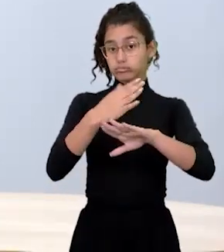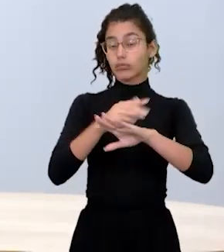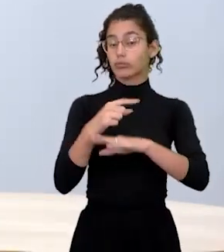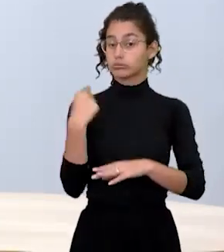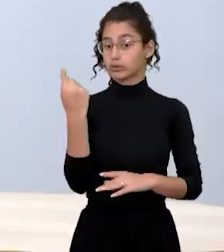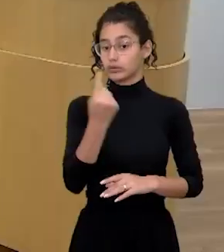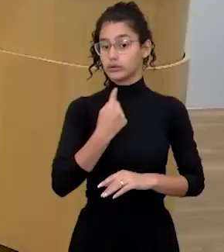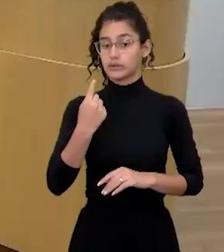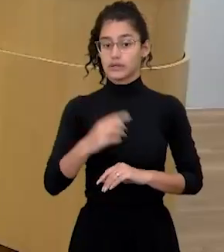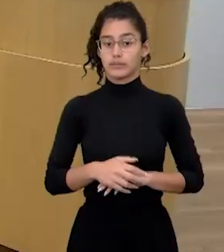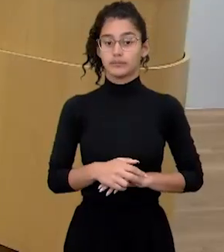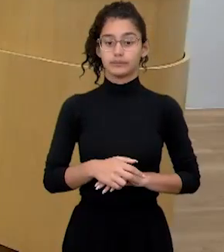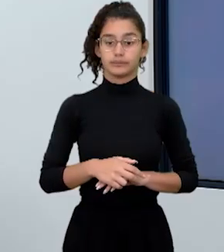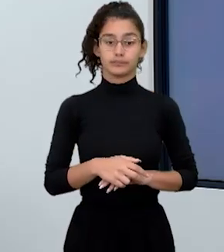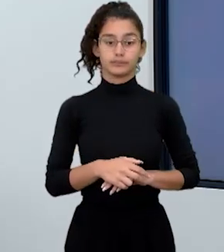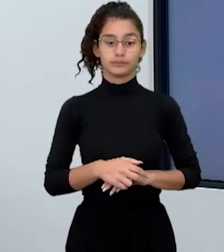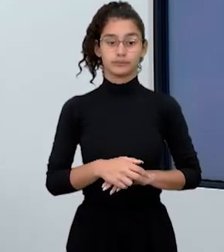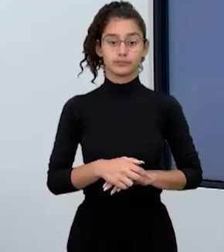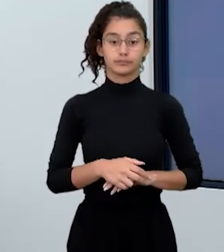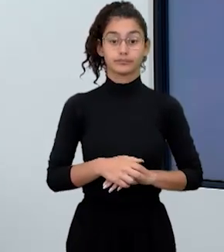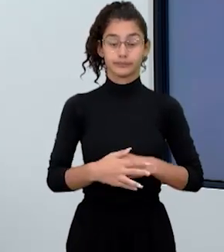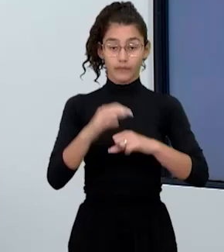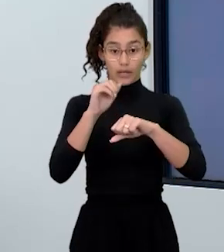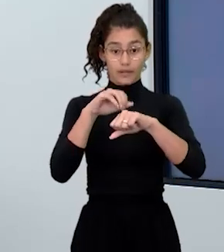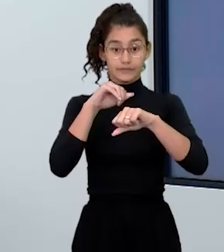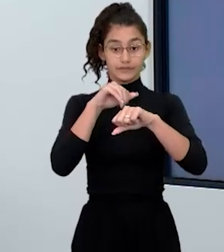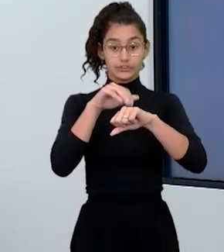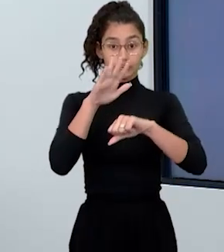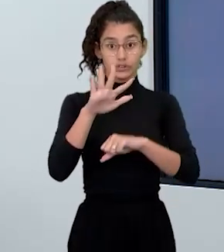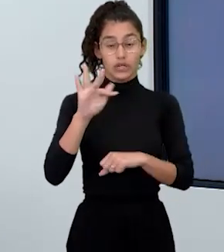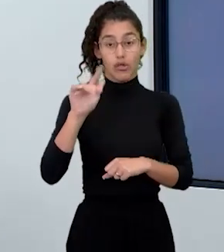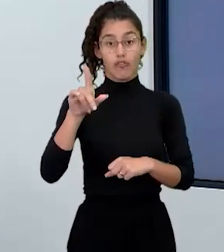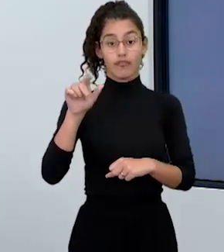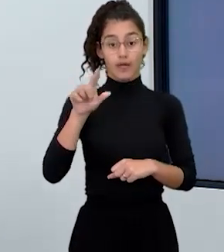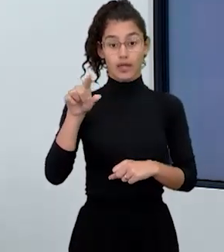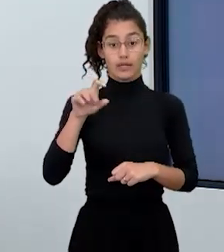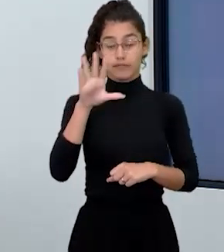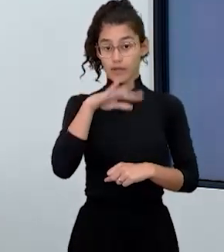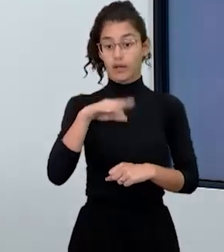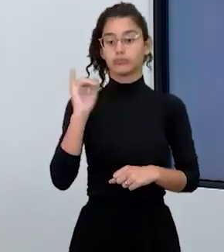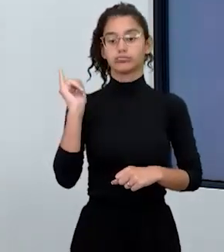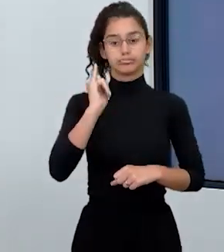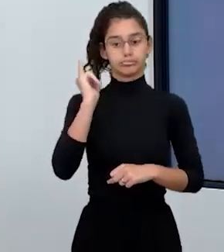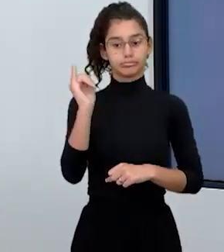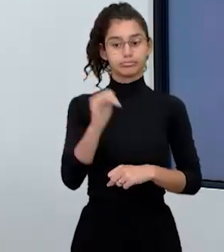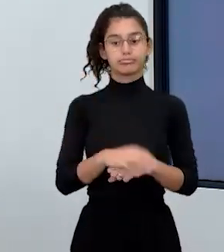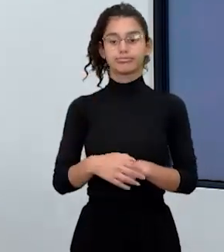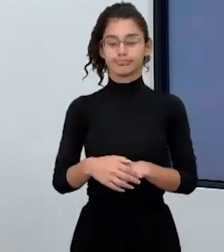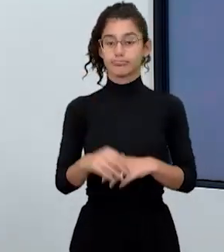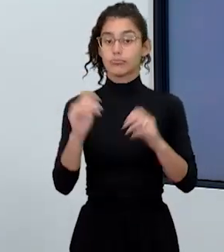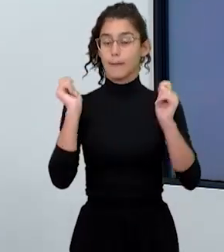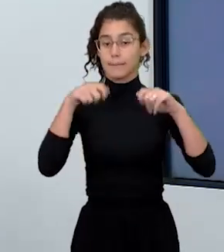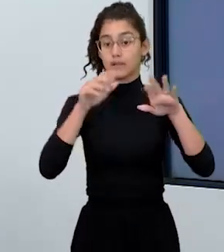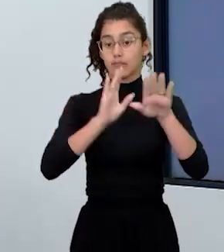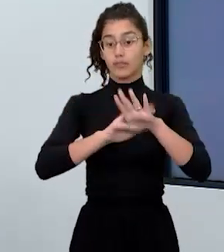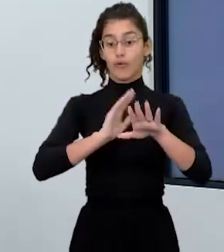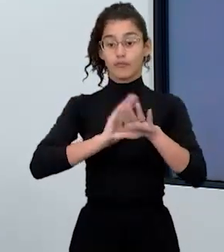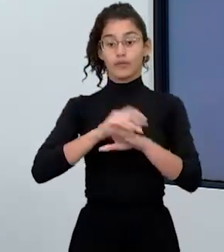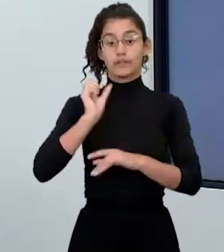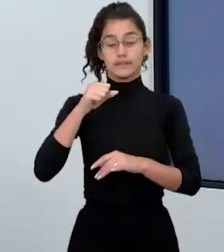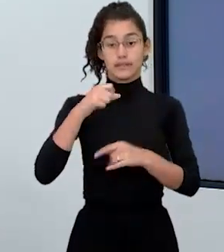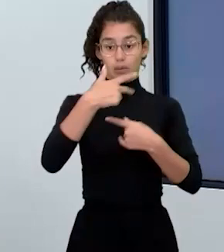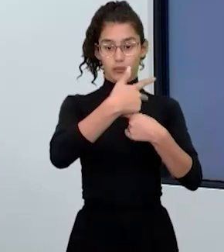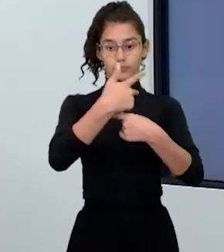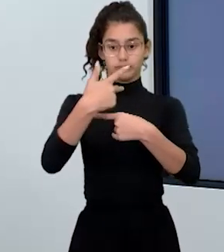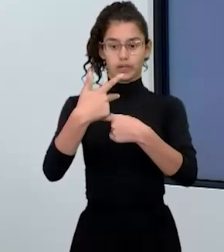né? E as dicas que o Félix dá são bem importantes, porque ele falou que é possível a gente fazer assim, aí com uma